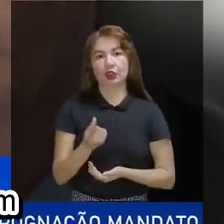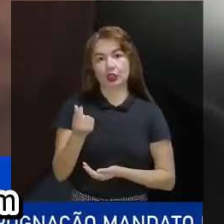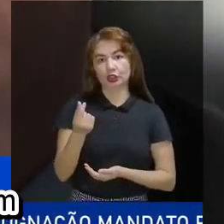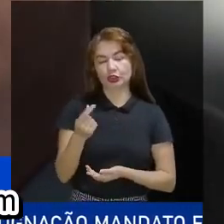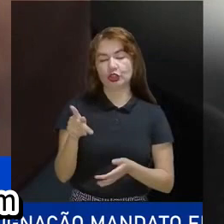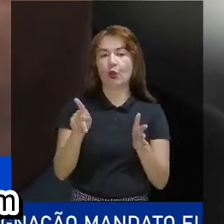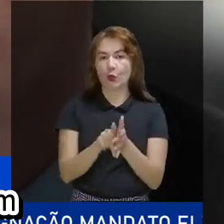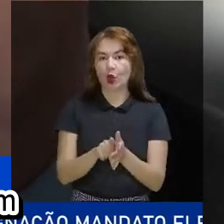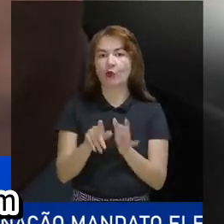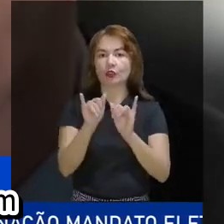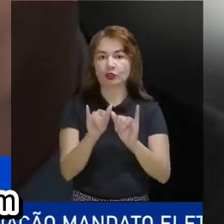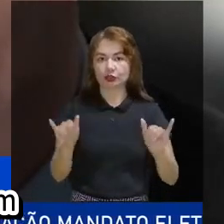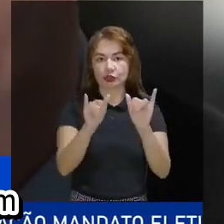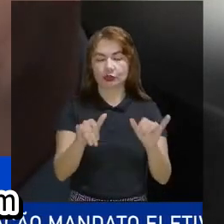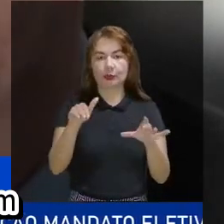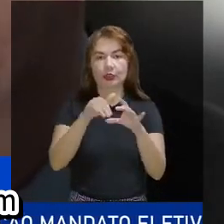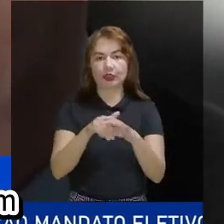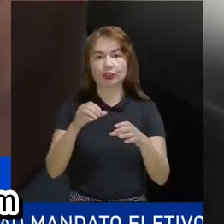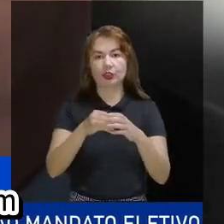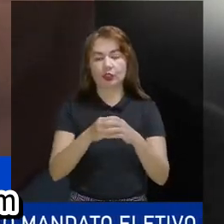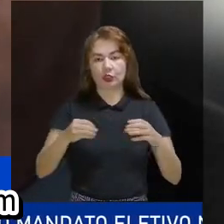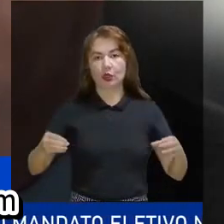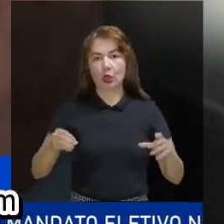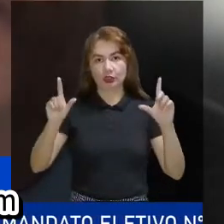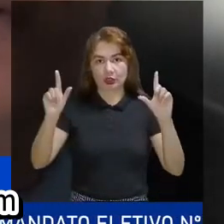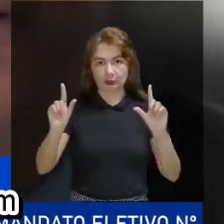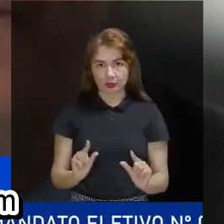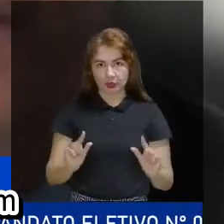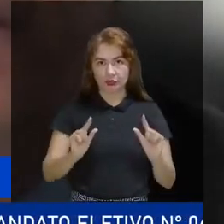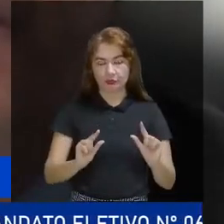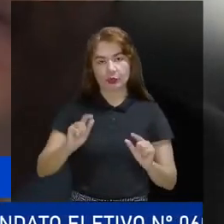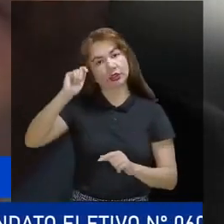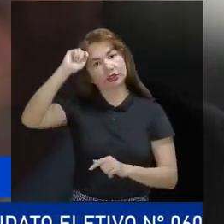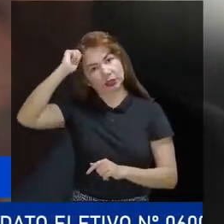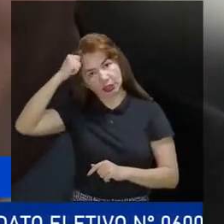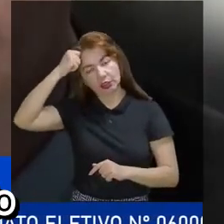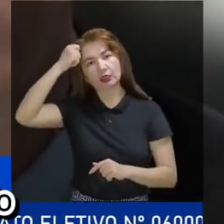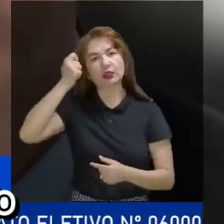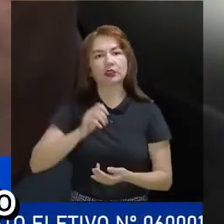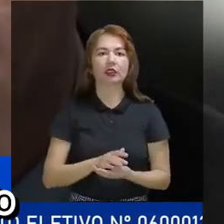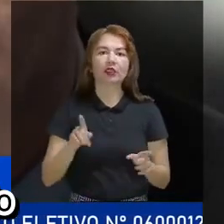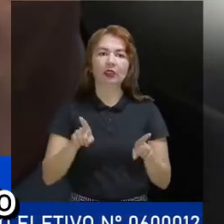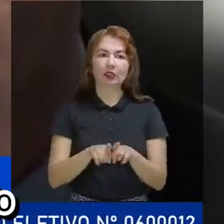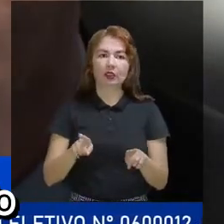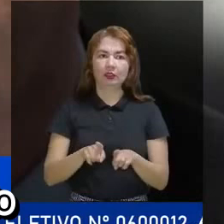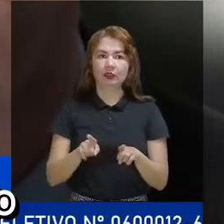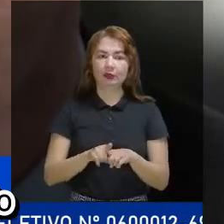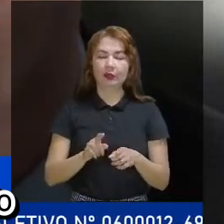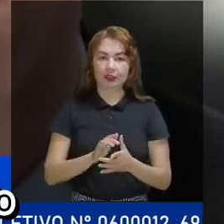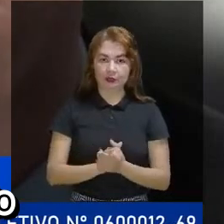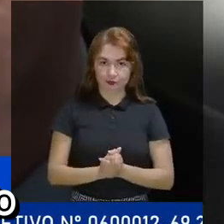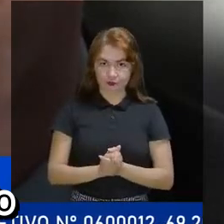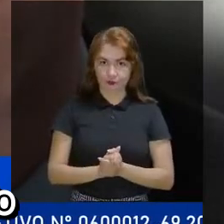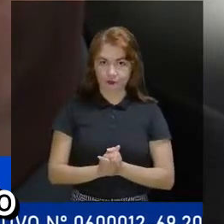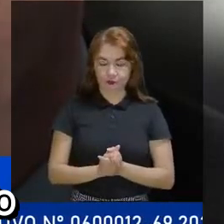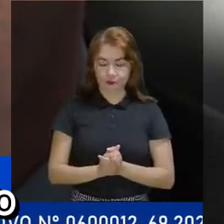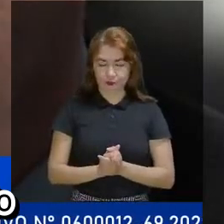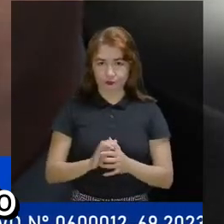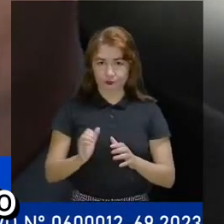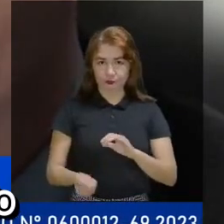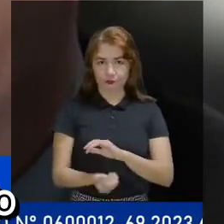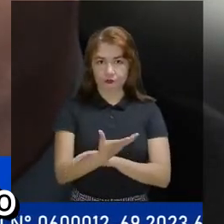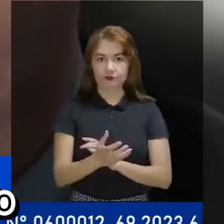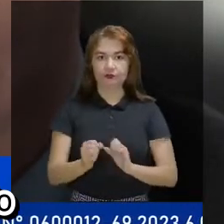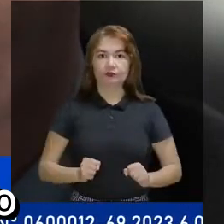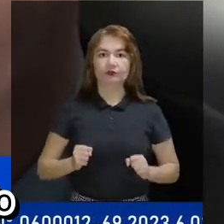Campanha Eleitoral, sem assegurar a cota mínima aos candidatos raça negra. E reconhecer o abuso de poder praticado pelo segundo